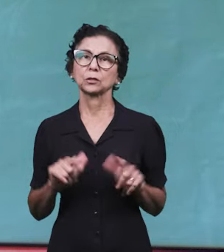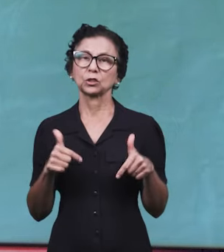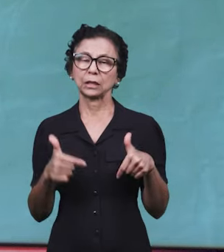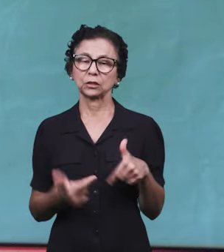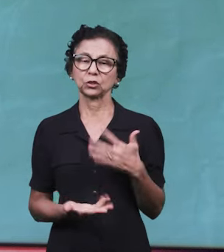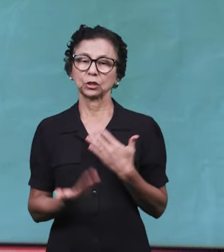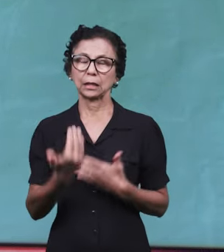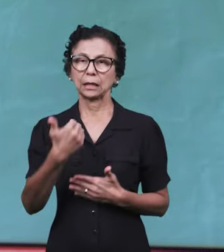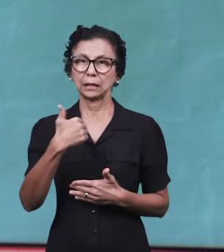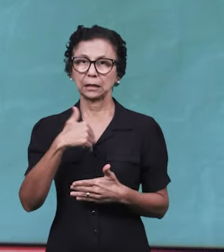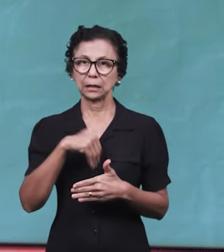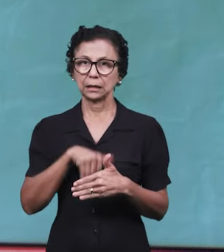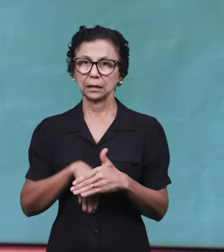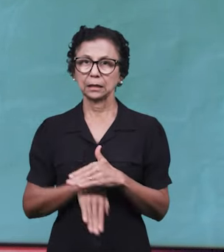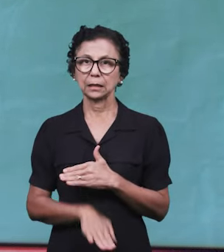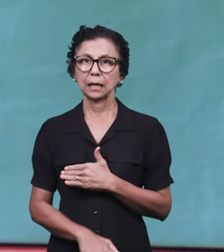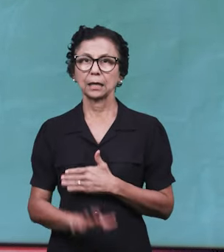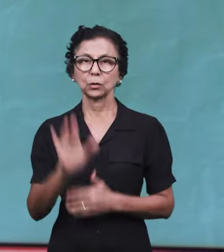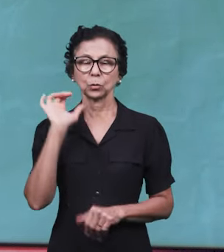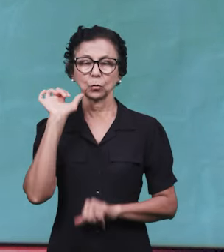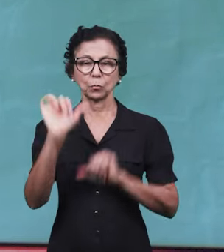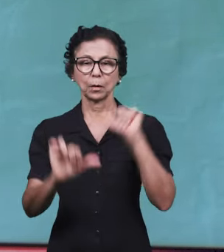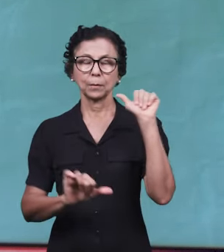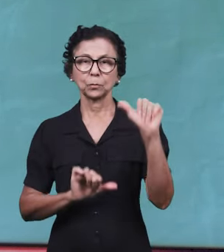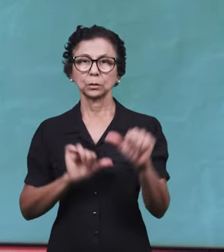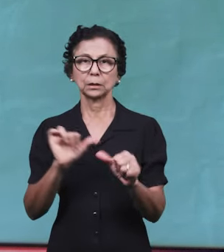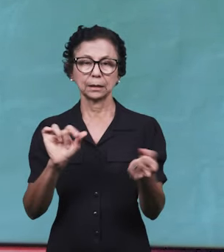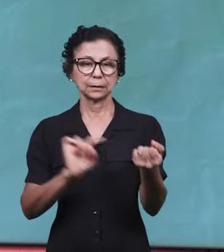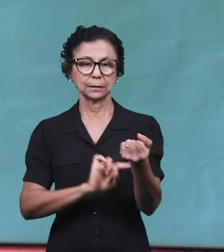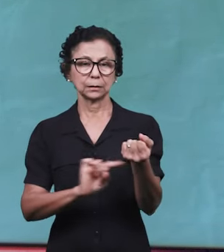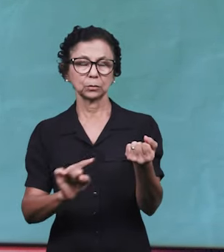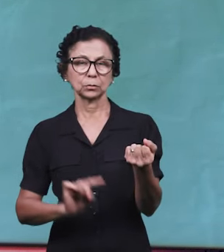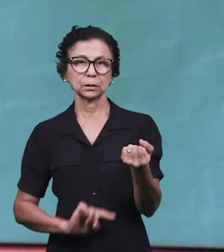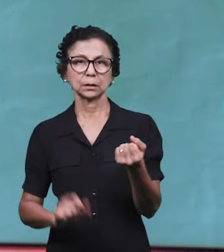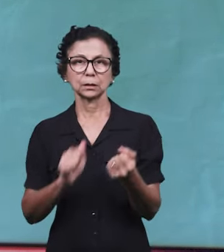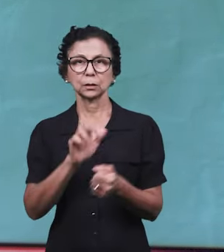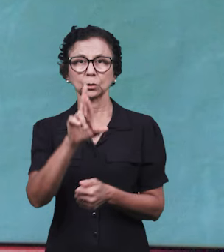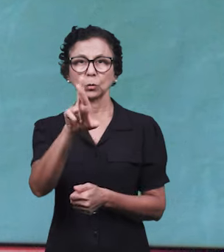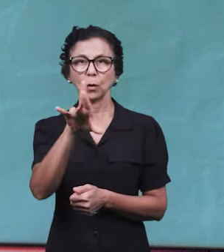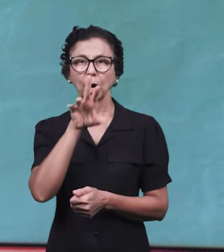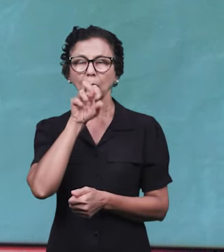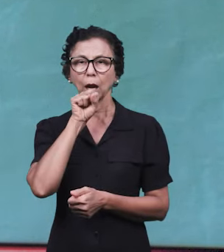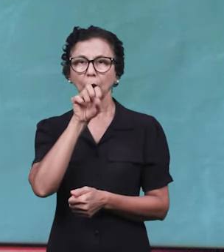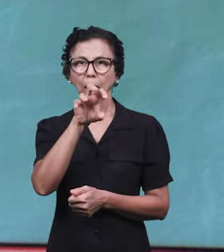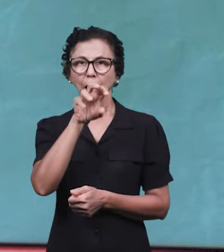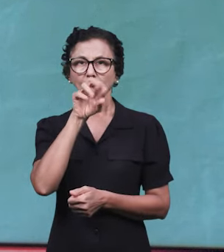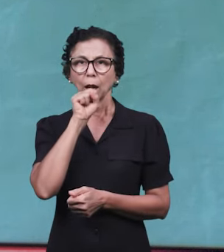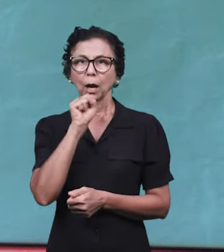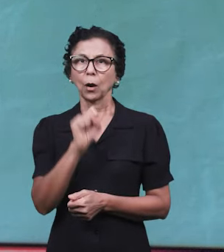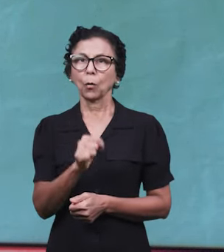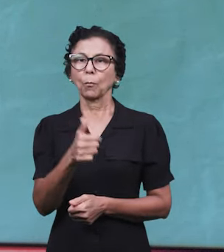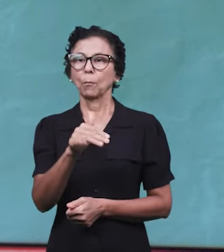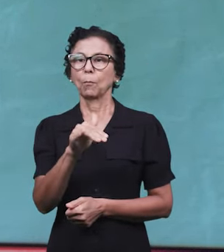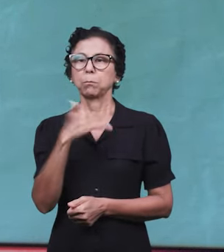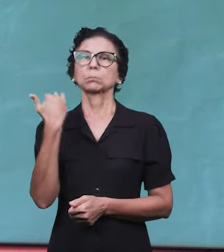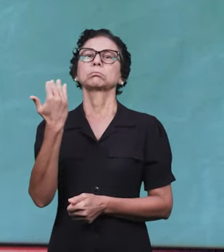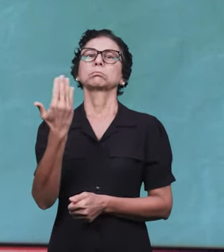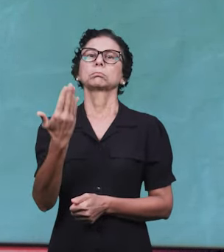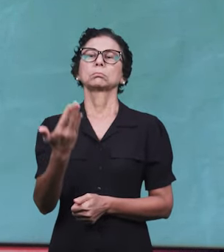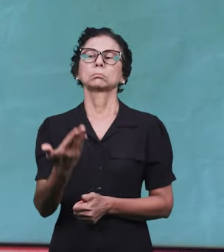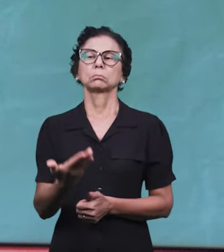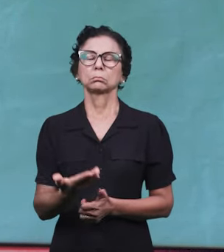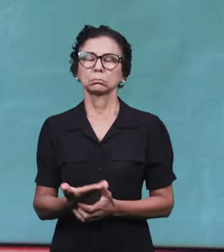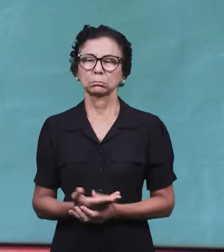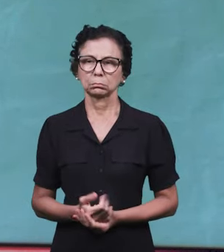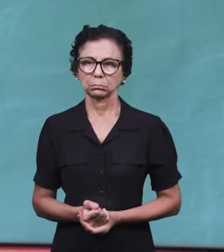é um distúrbio grave na circulação sanguínea e na oxigenação, e pode ser fatal. A alergia ao